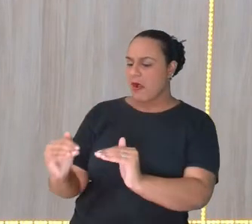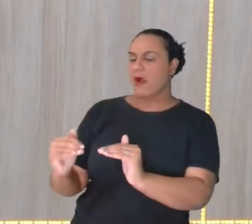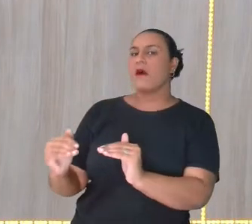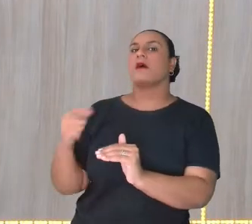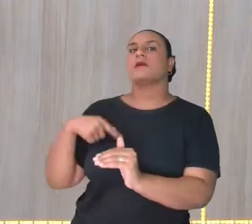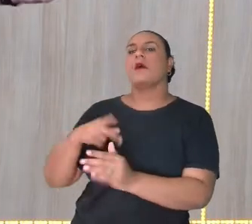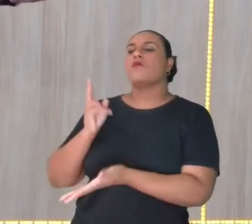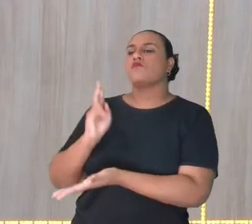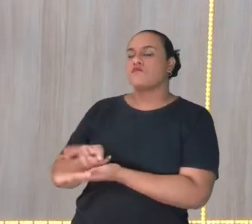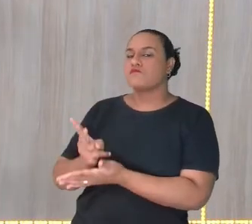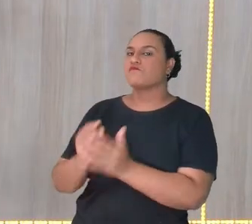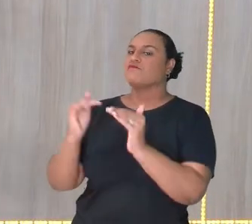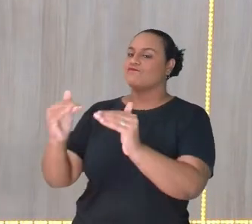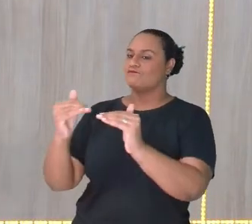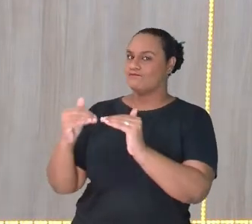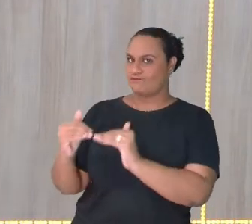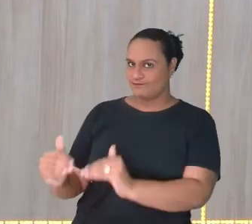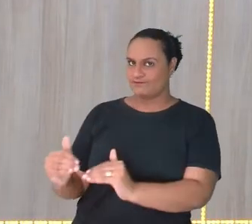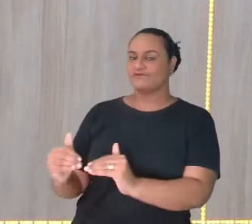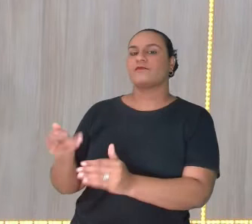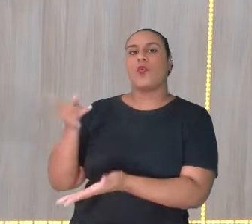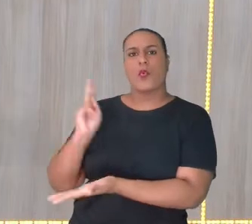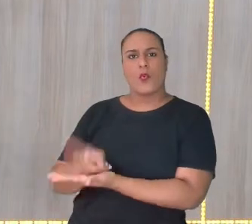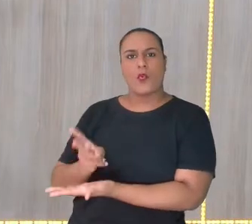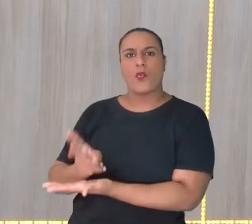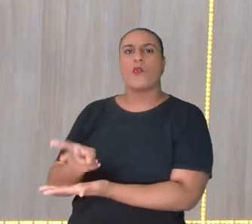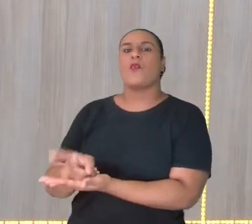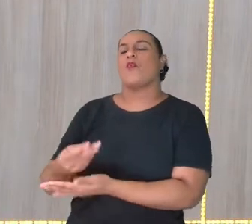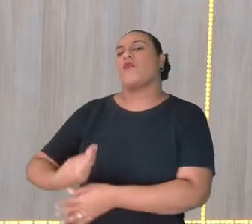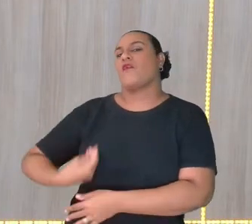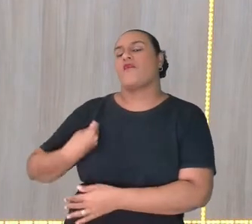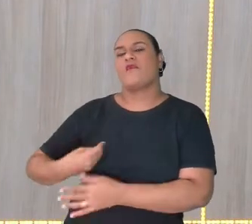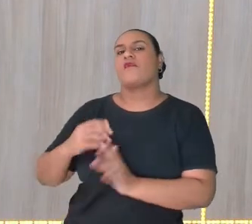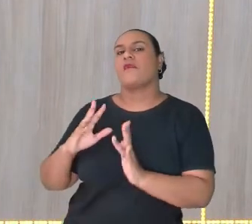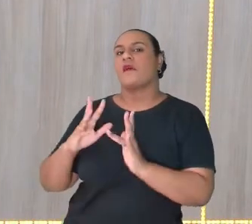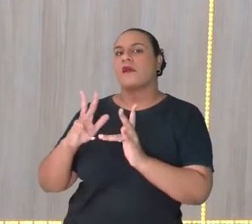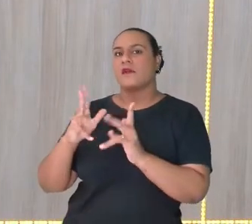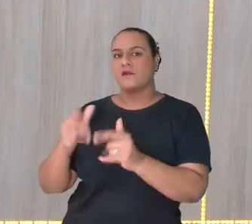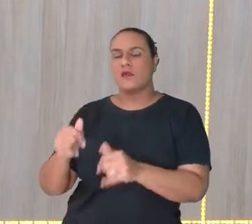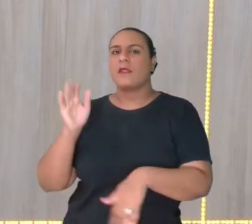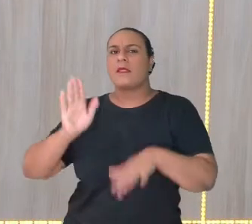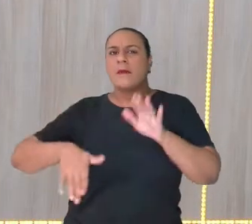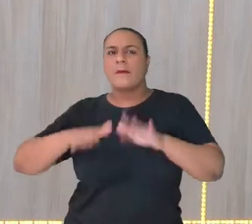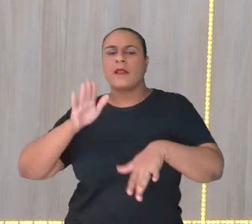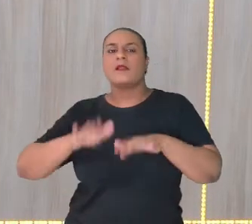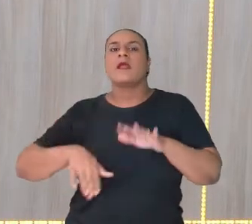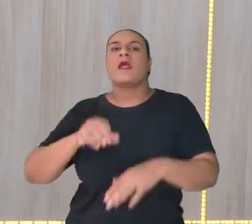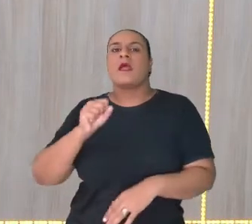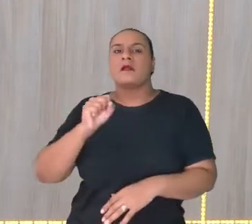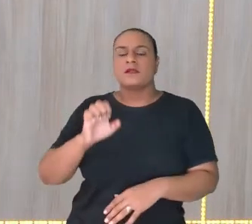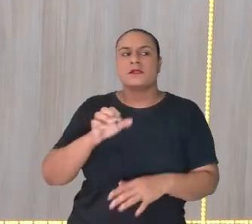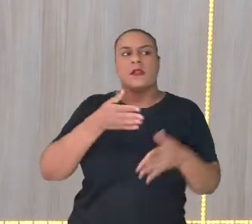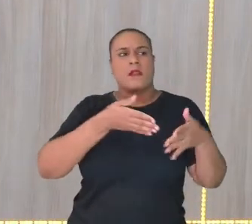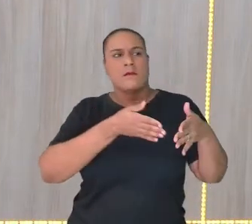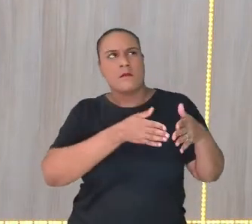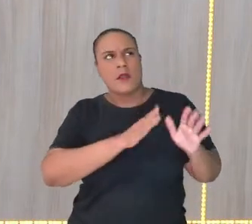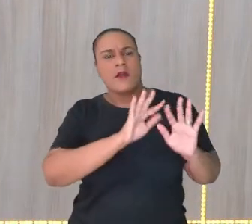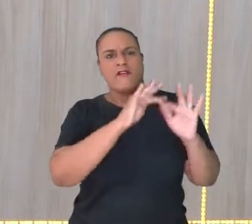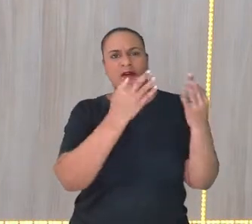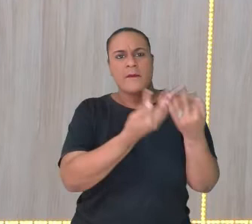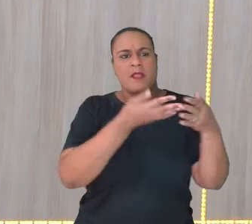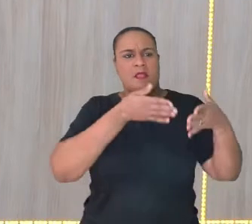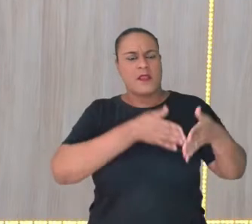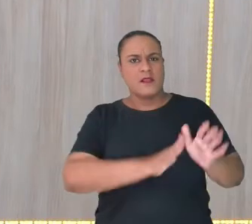família mais humilde, você vai viver toda a sua vida como uma pessoa mais humilde. Nasceu em uma família